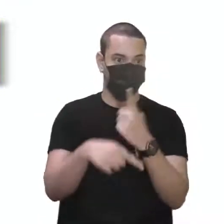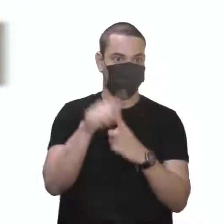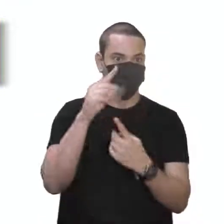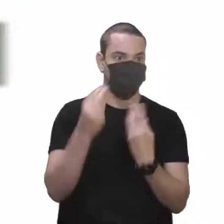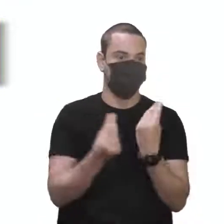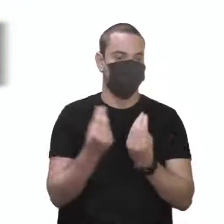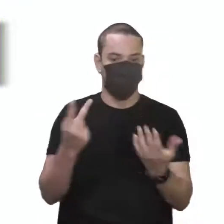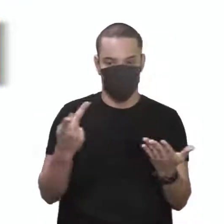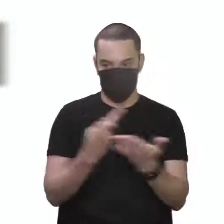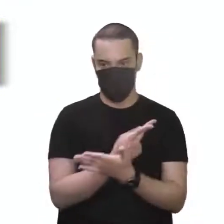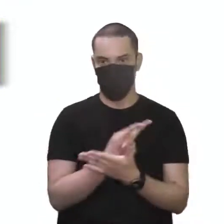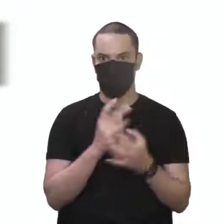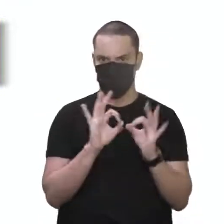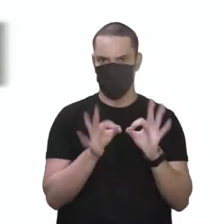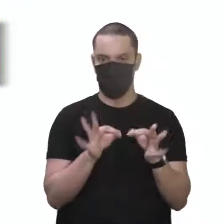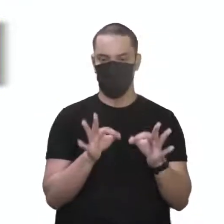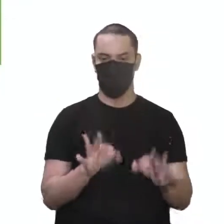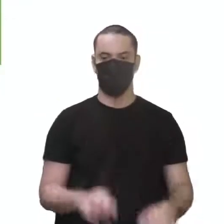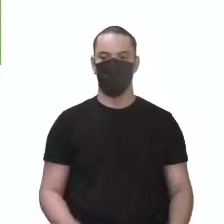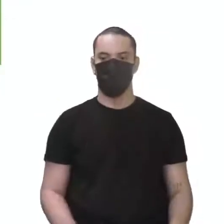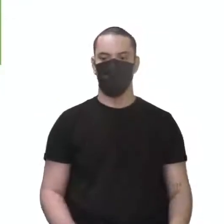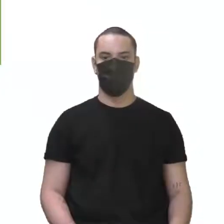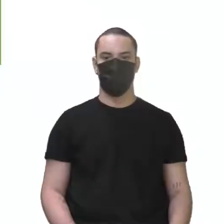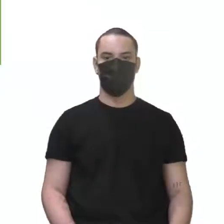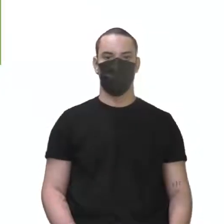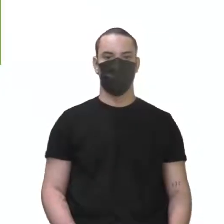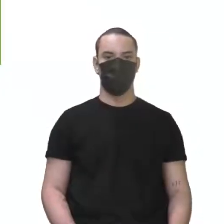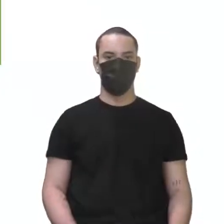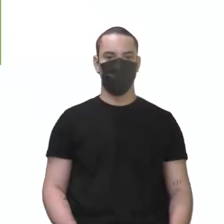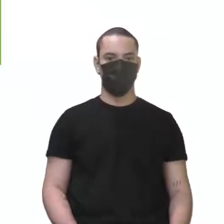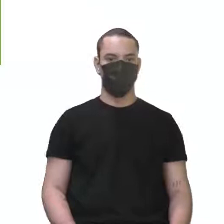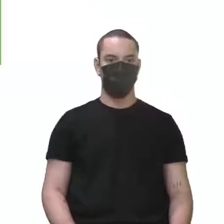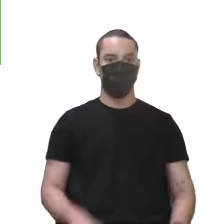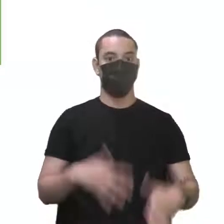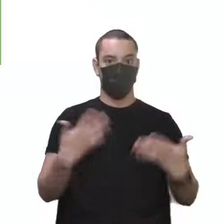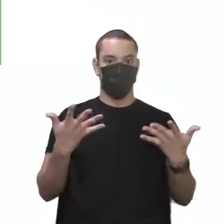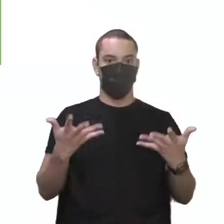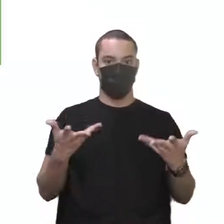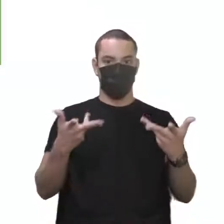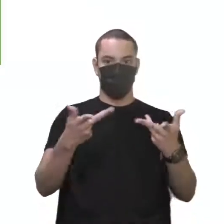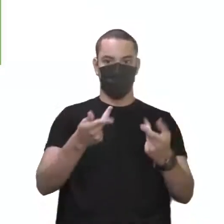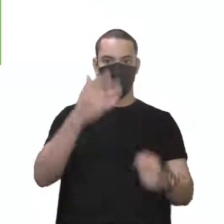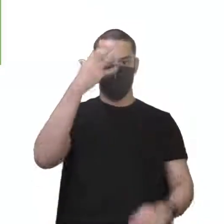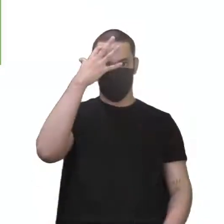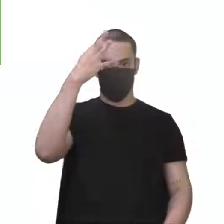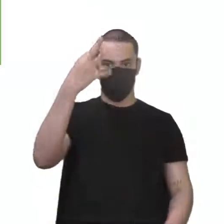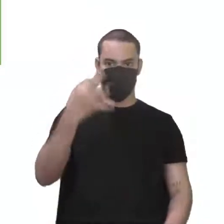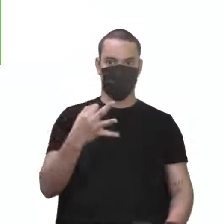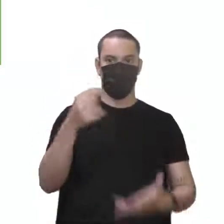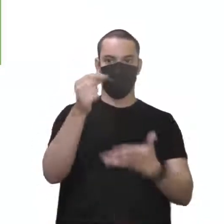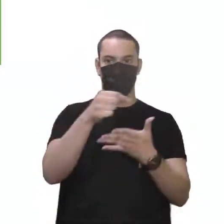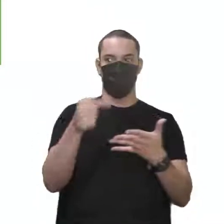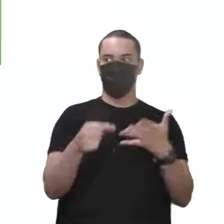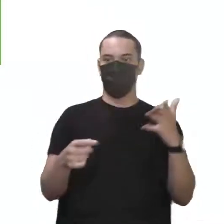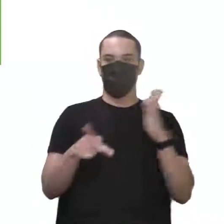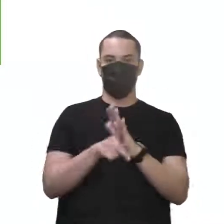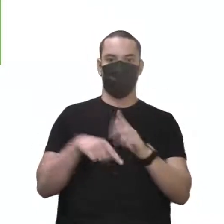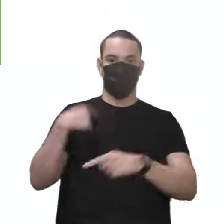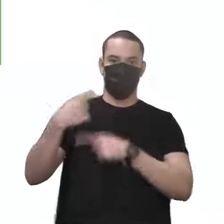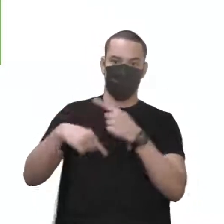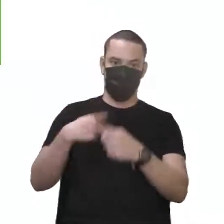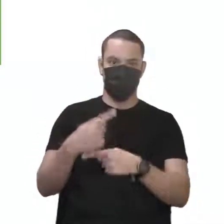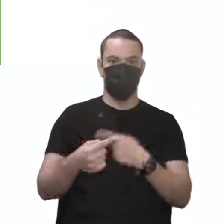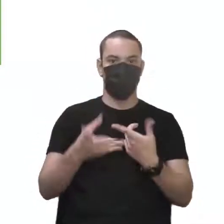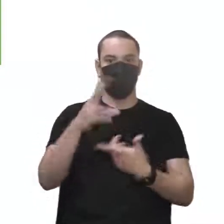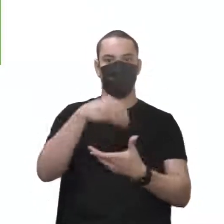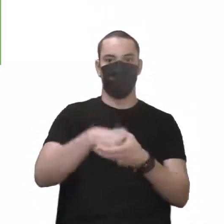objetivos evolutivos. Tá bom, galera? Então, olha lá. Para habilidade, entender os componentes hereditários, suas